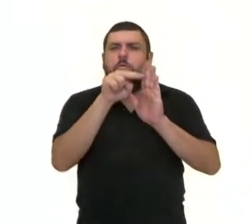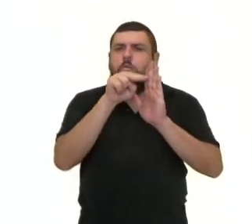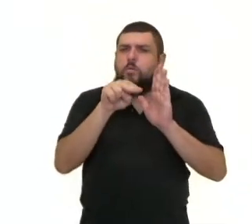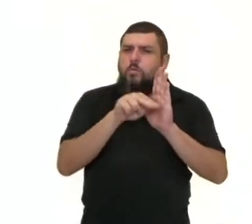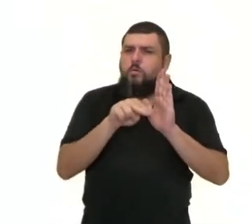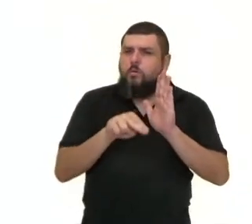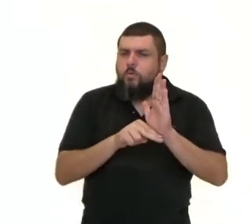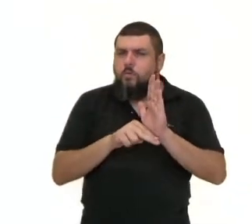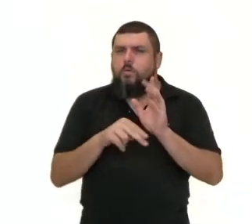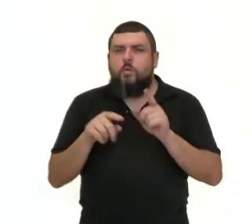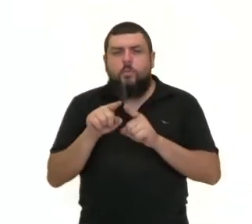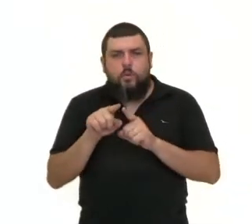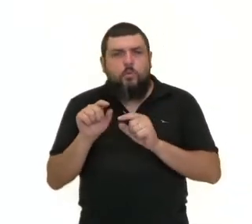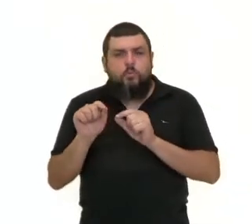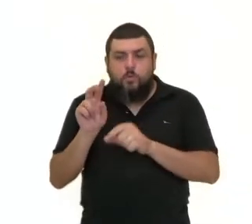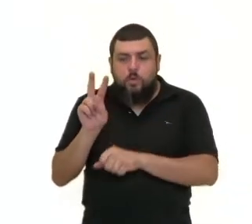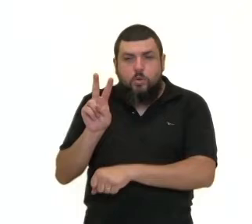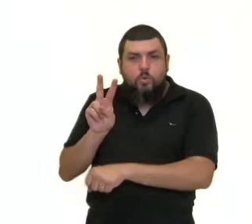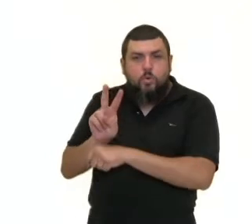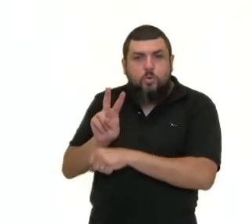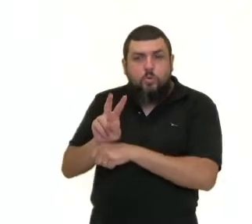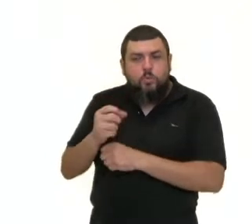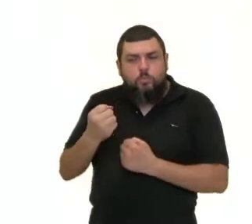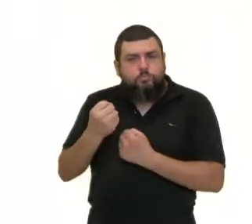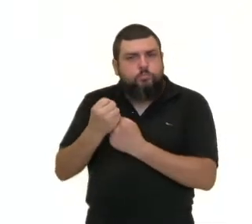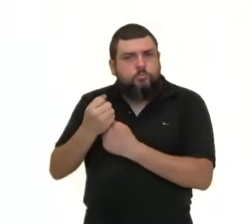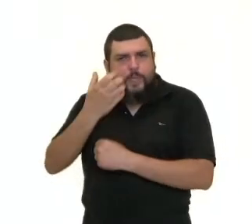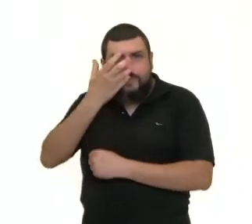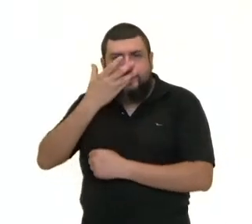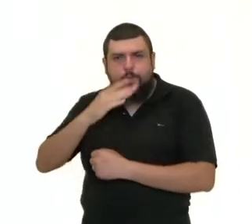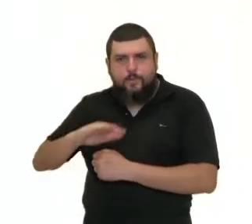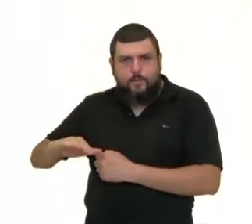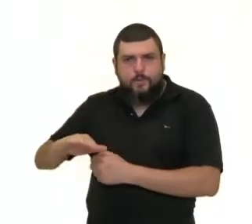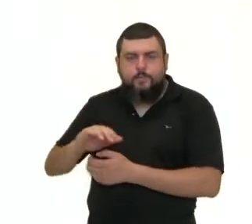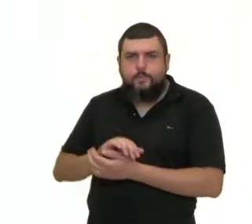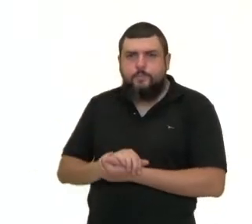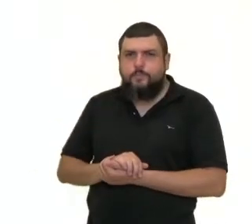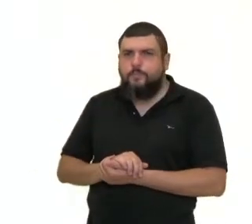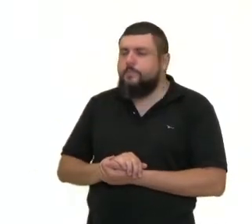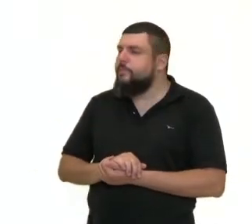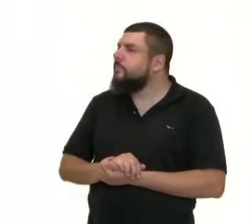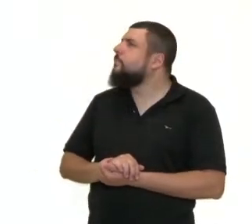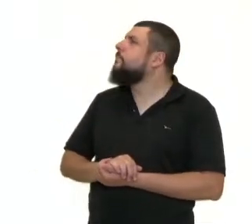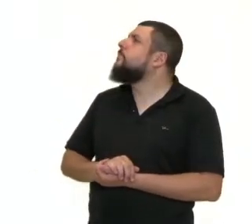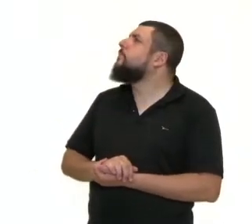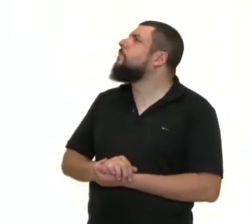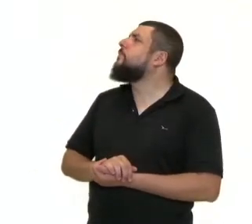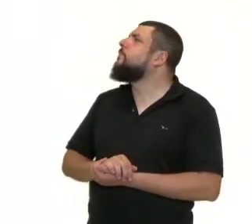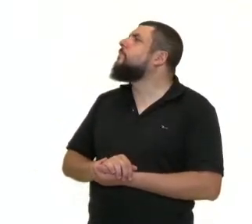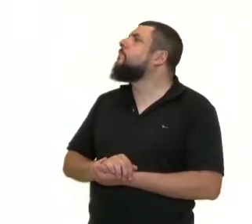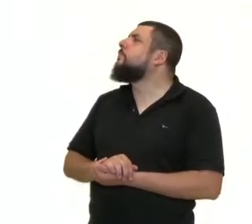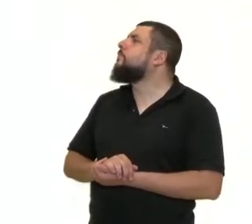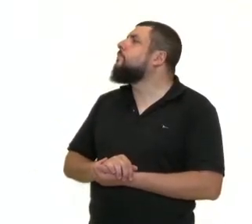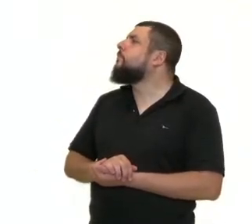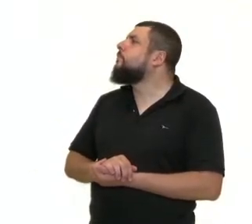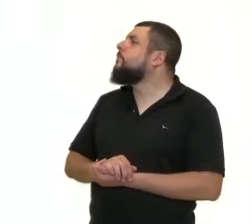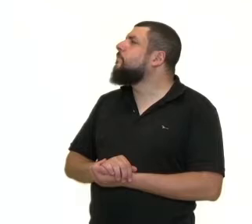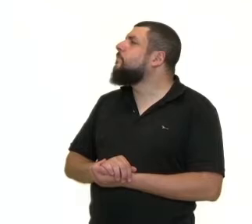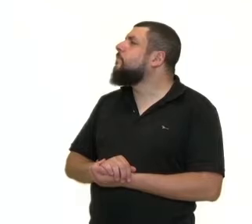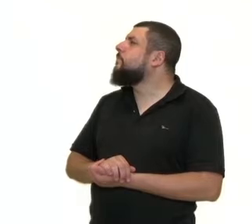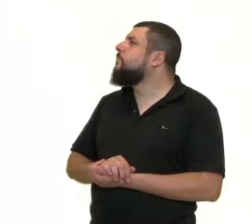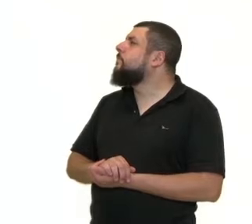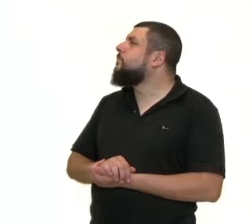adolescente, também ditam seus direitos e seus deveres. De maneira mais detalhada, ou